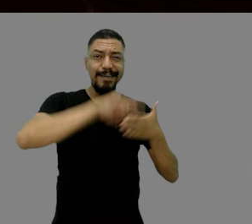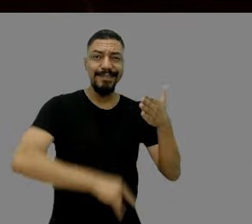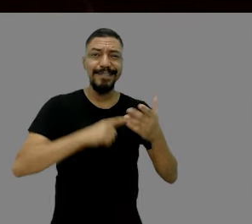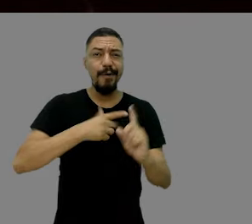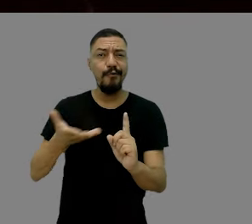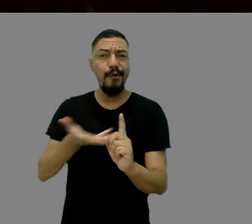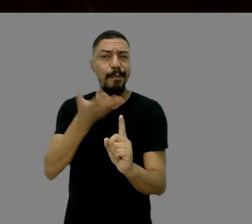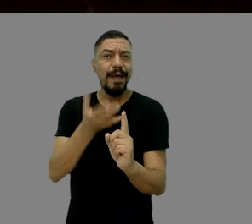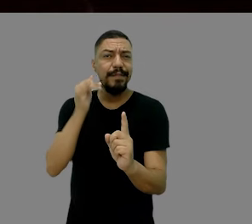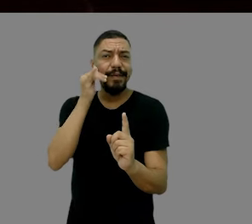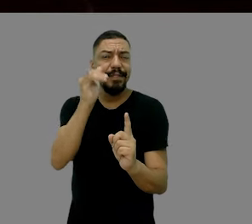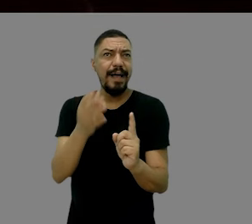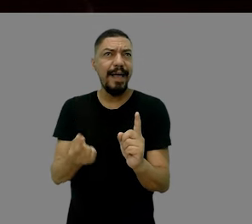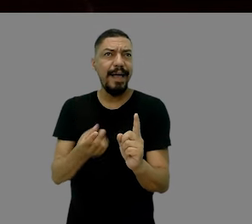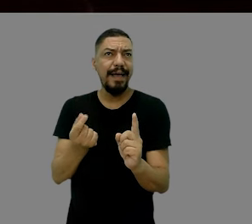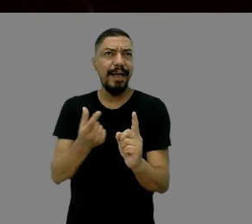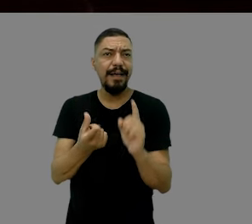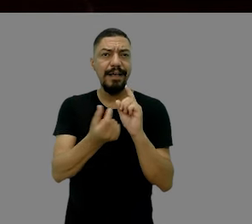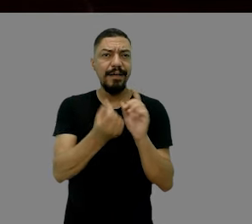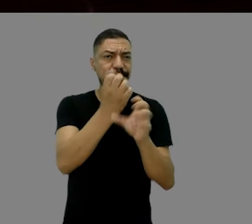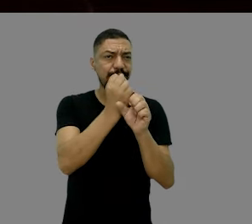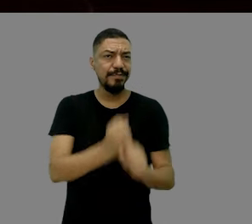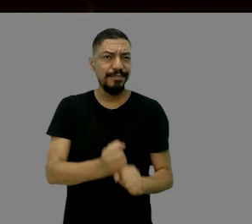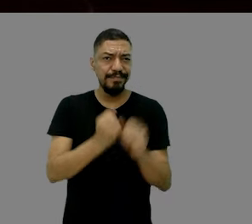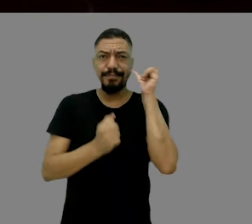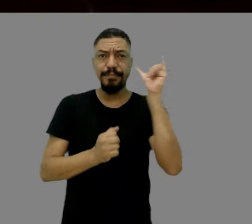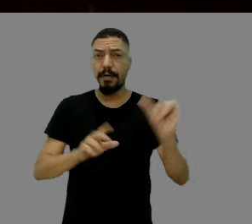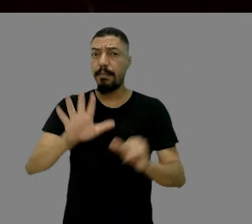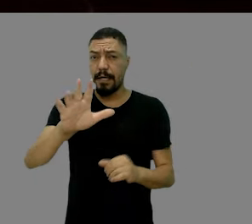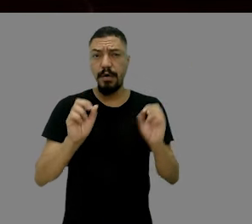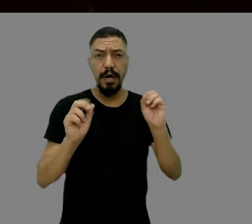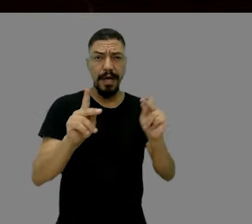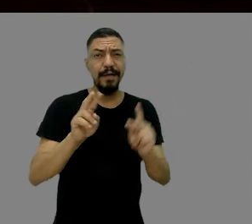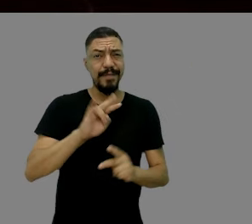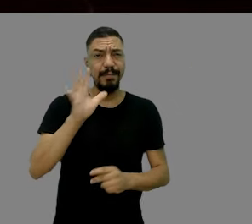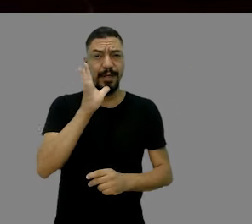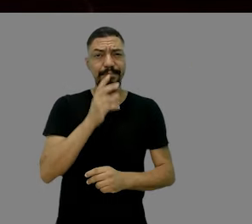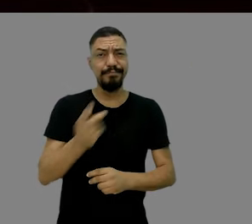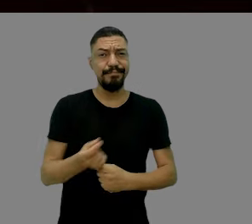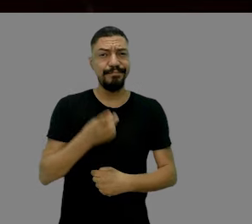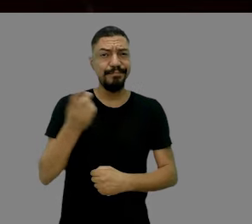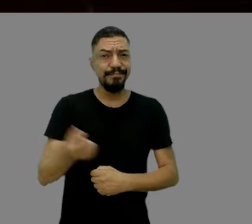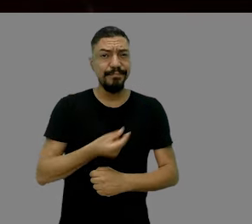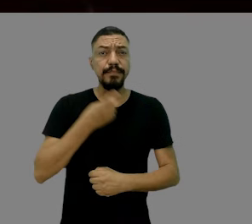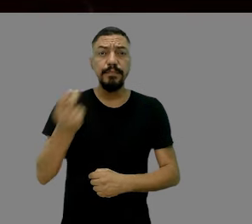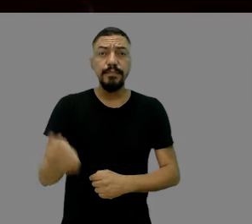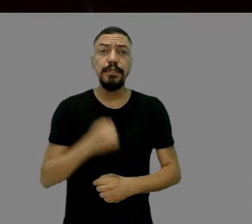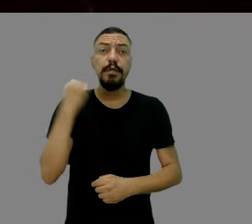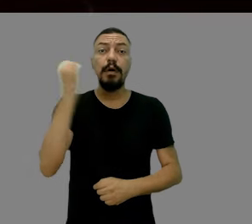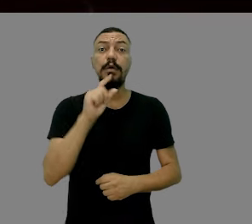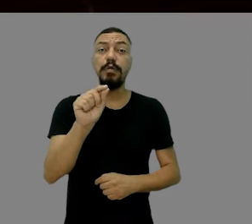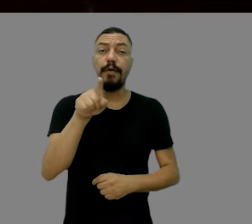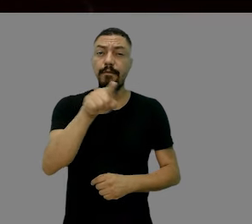ser faturamento, etc. Mas isso é algo que ainda vai demorar. O que importa que você emita